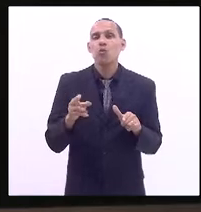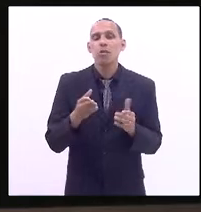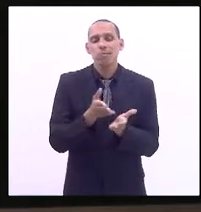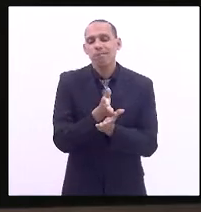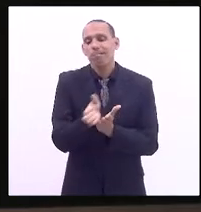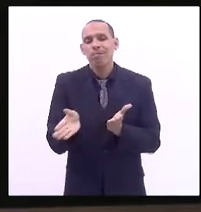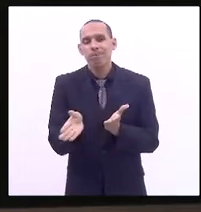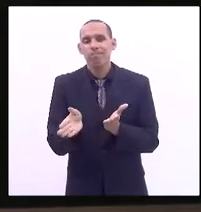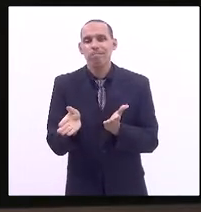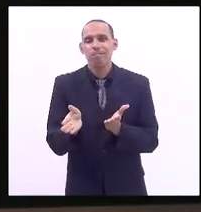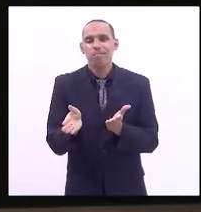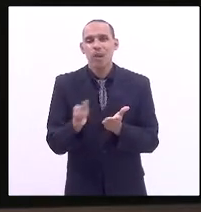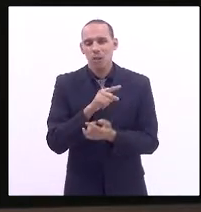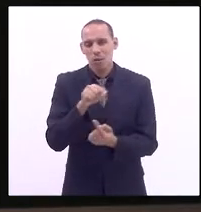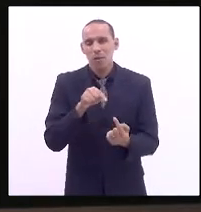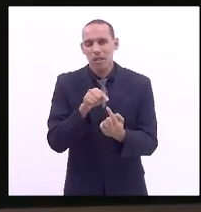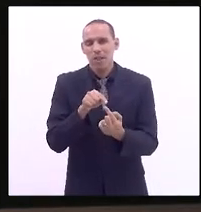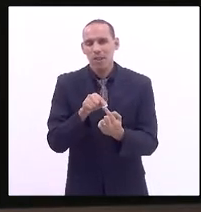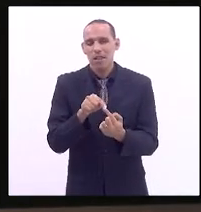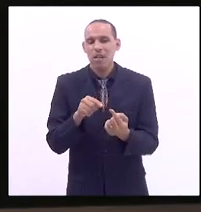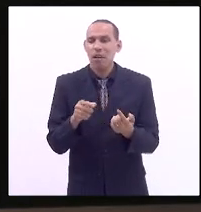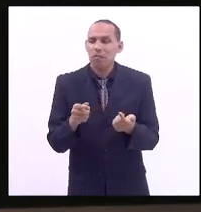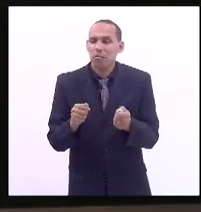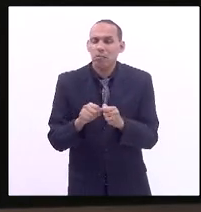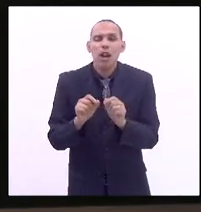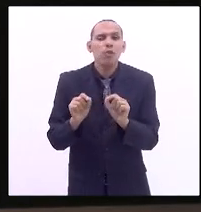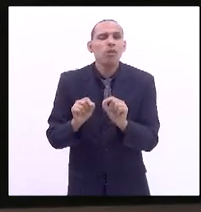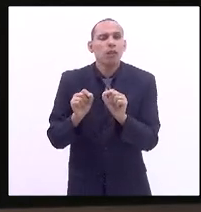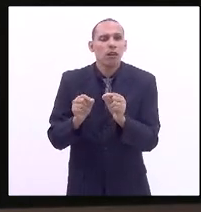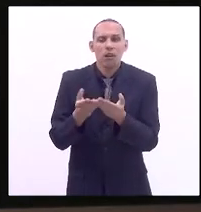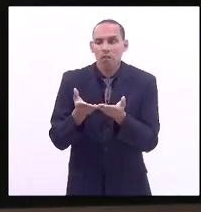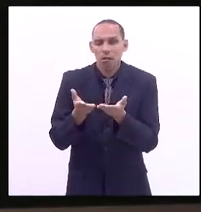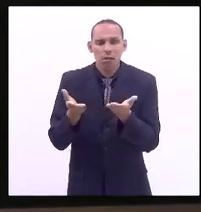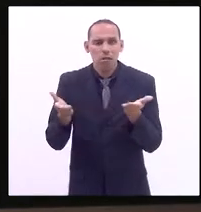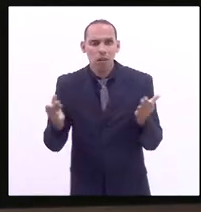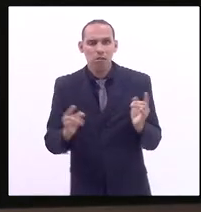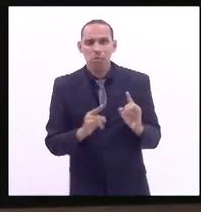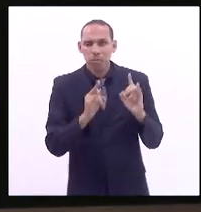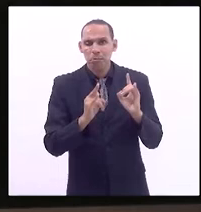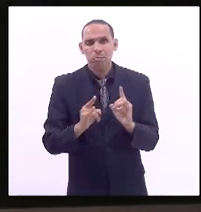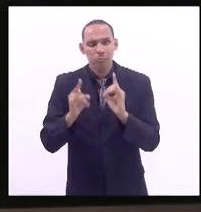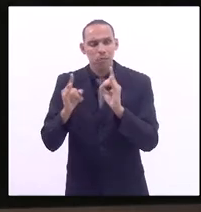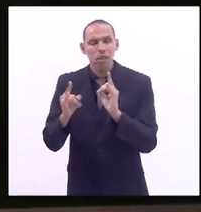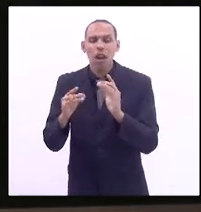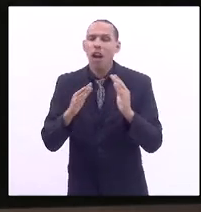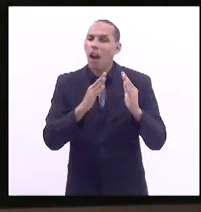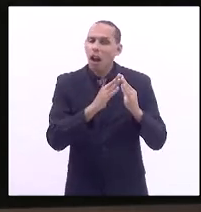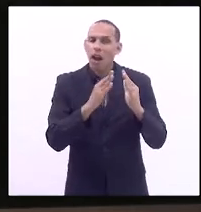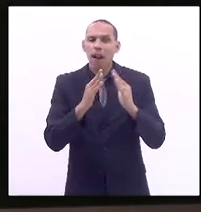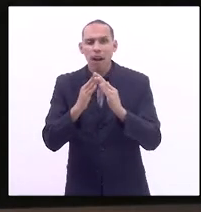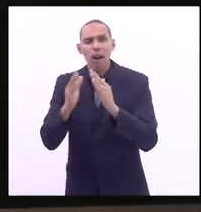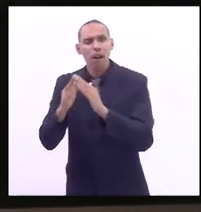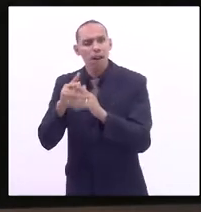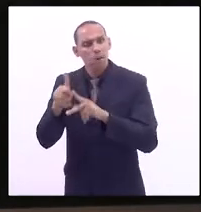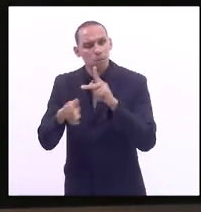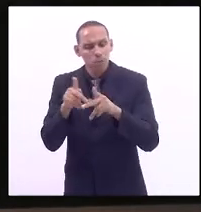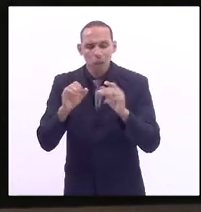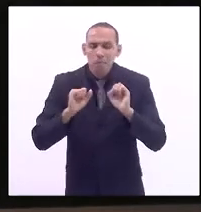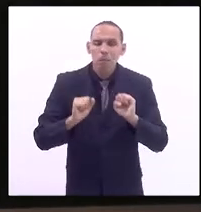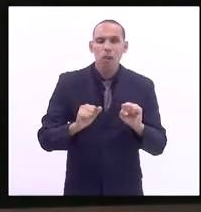Para que sejam né é destinados também habitação Popular